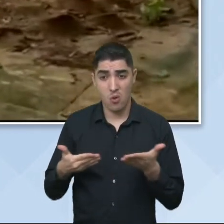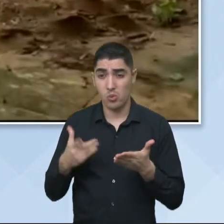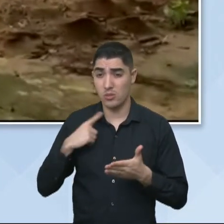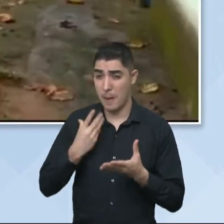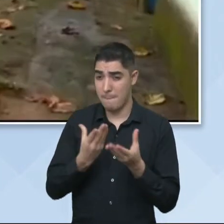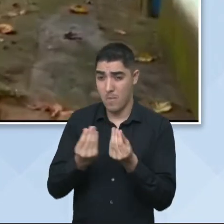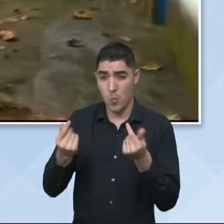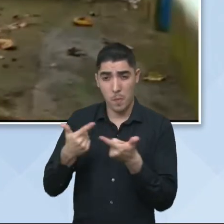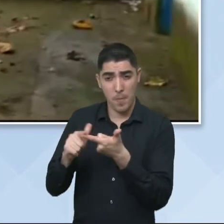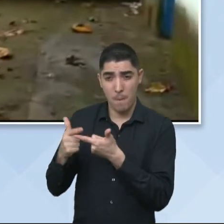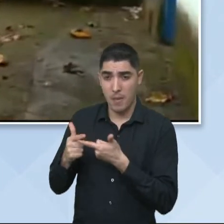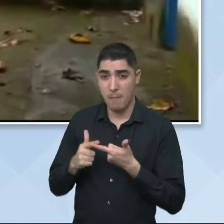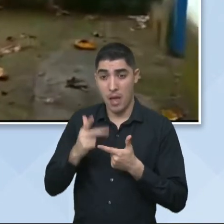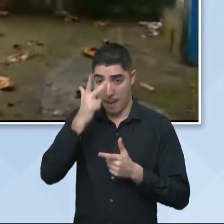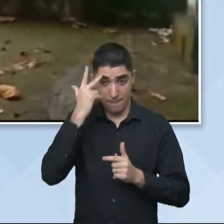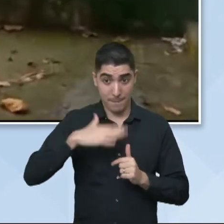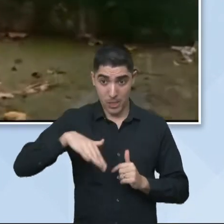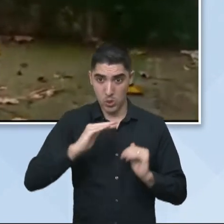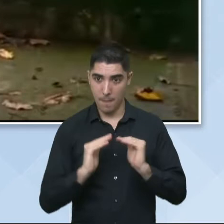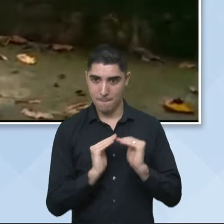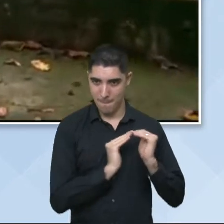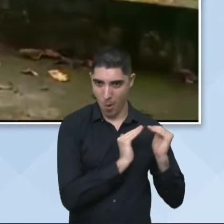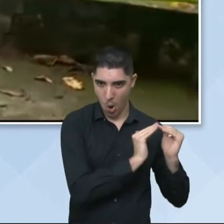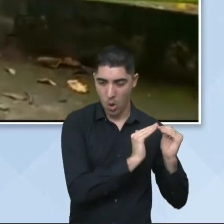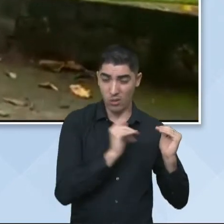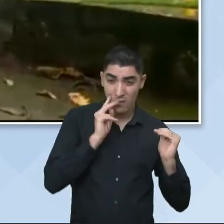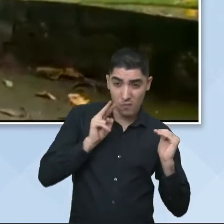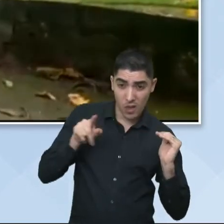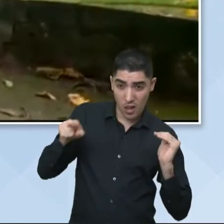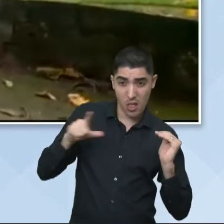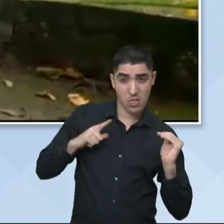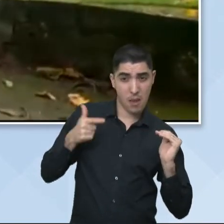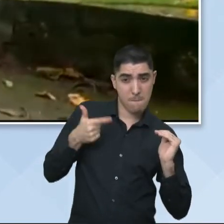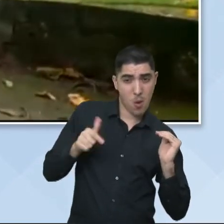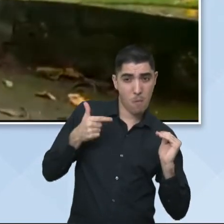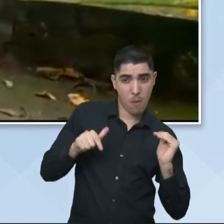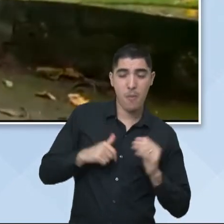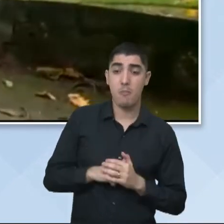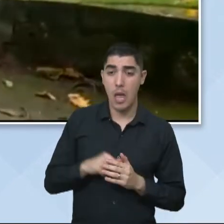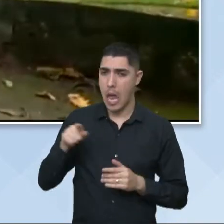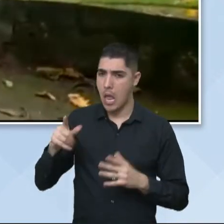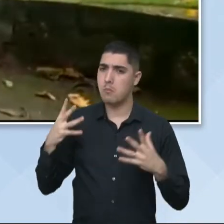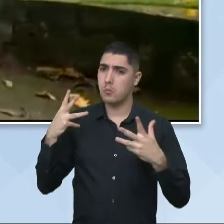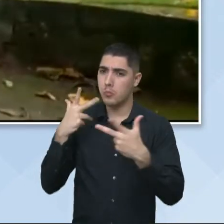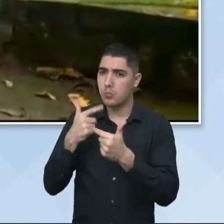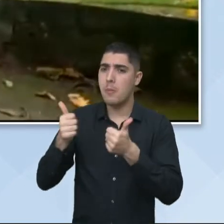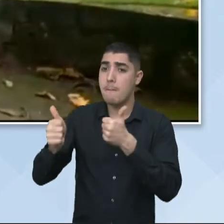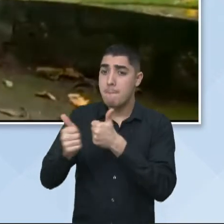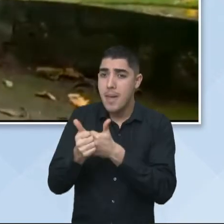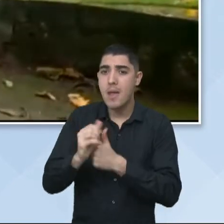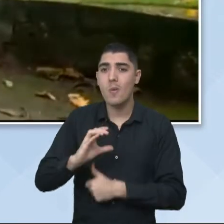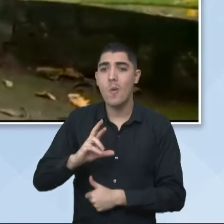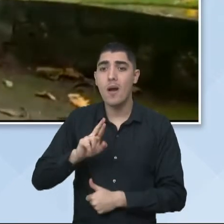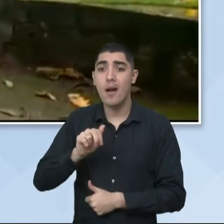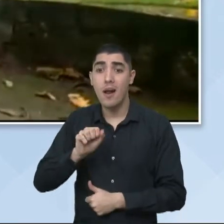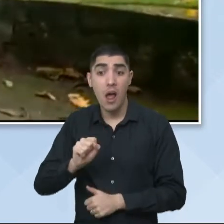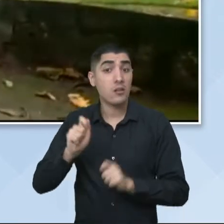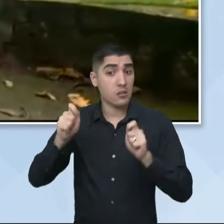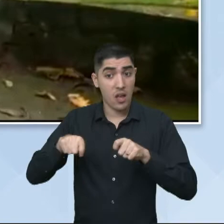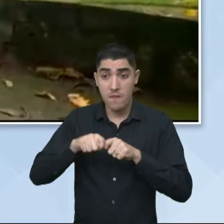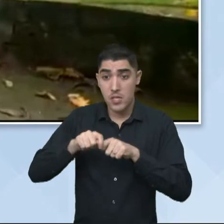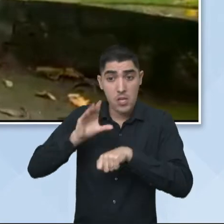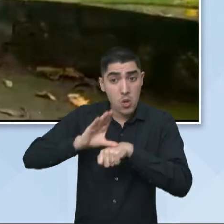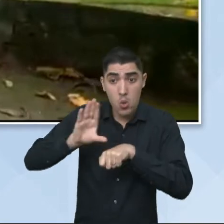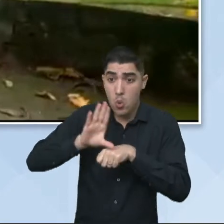para os moradores aí. É um lugar bonito, que pode ser feito várias coisas, é perto do CRAS, pode ser feito cursos, dar